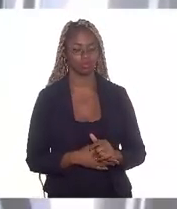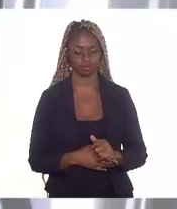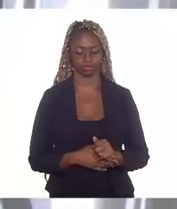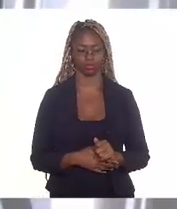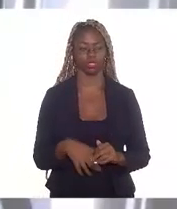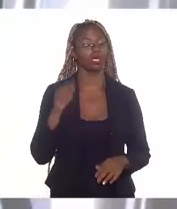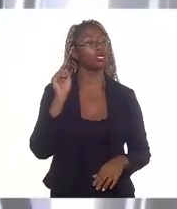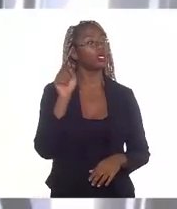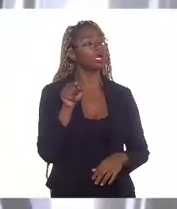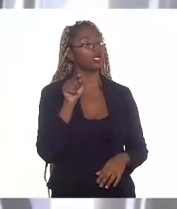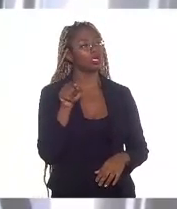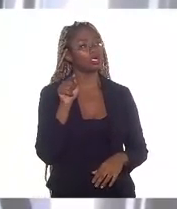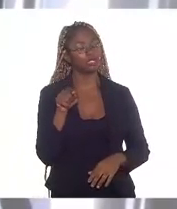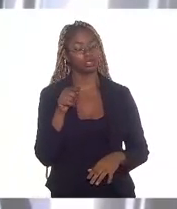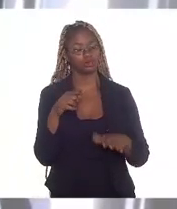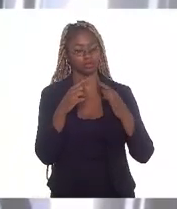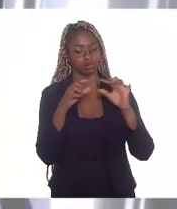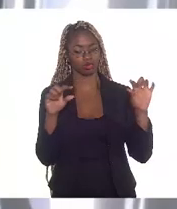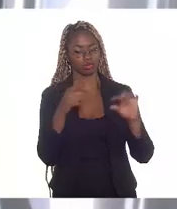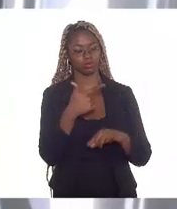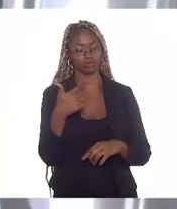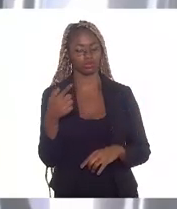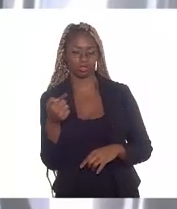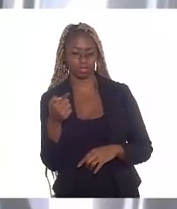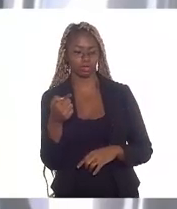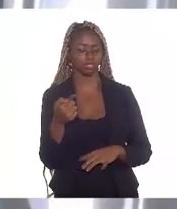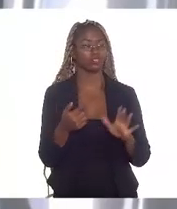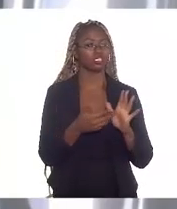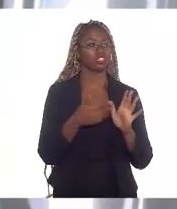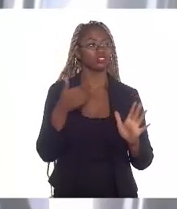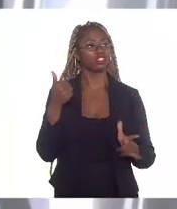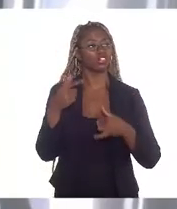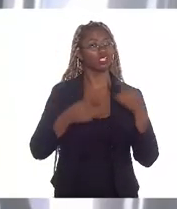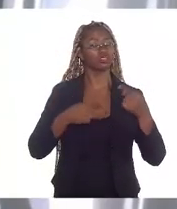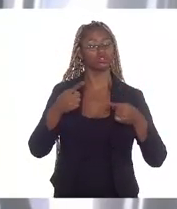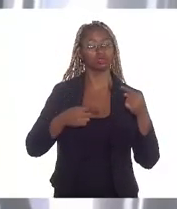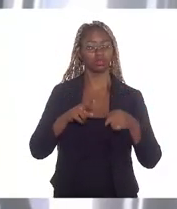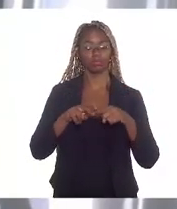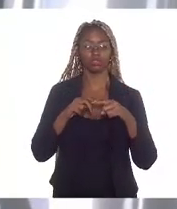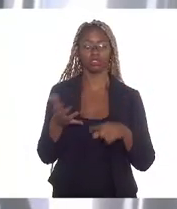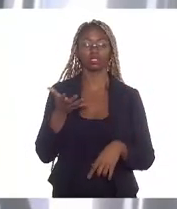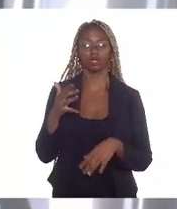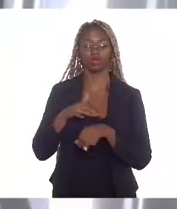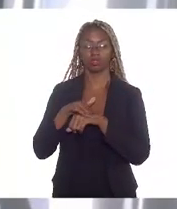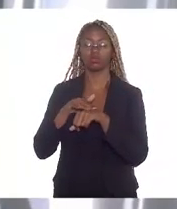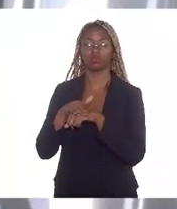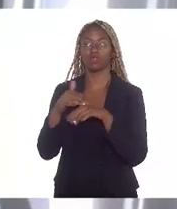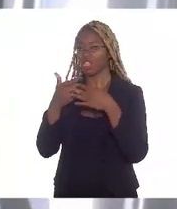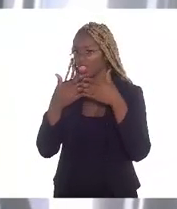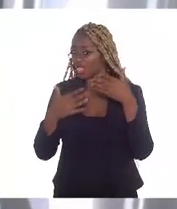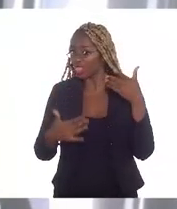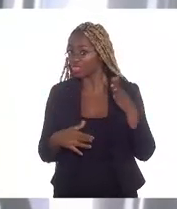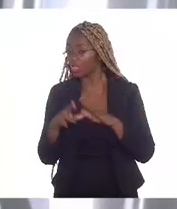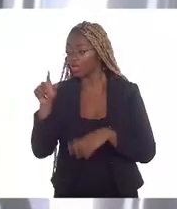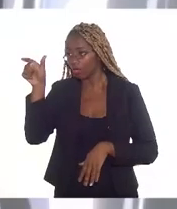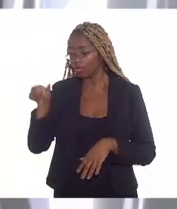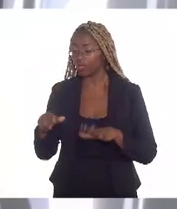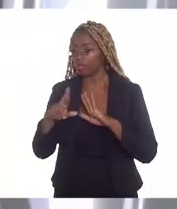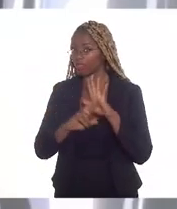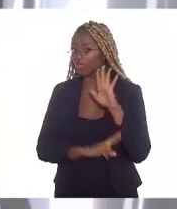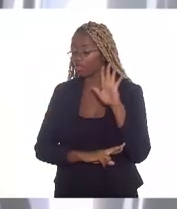27, de relatoria do deputado Luiz Paulo, fosse retirado de pauta. Eu quero conversar com mais detalhes com o relator. Então, pedi a Vossa Excelência